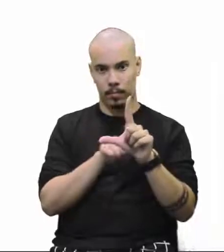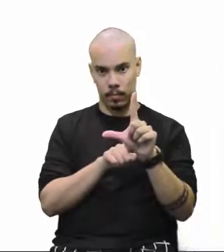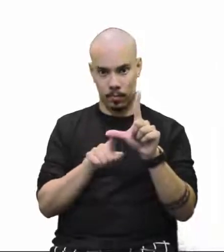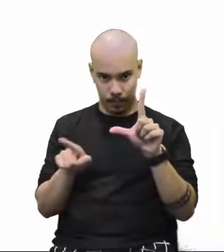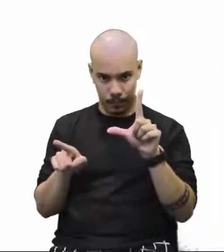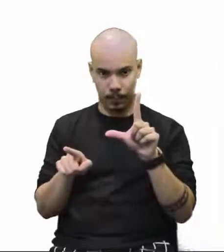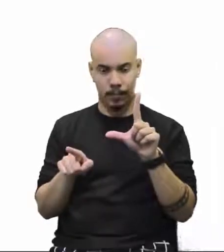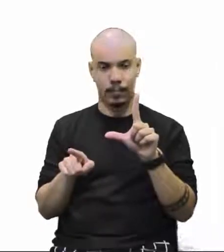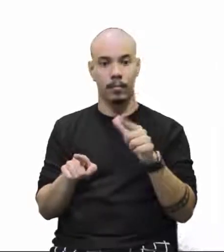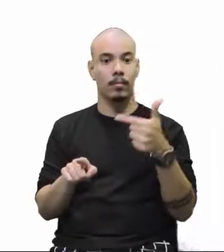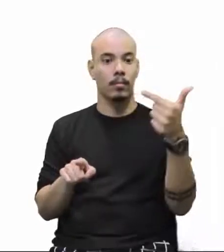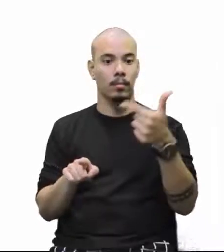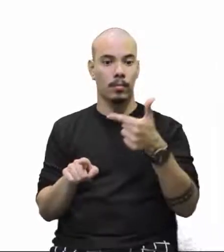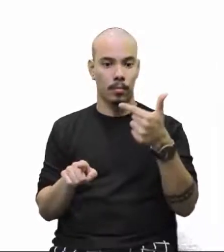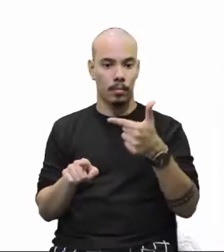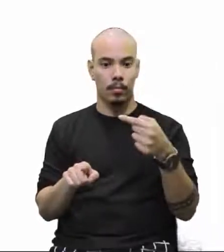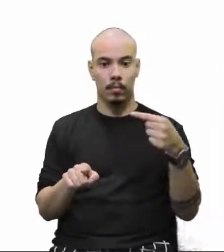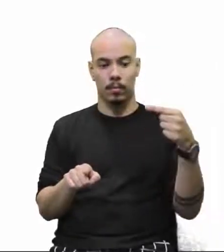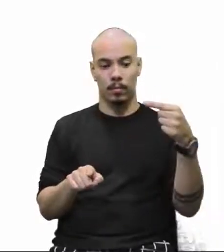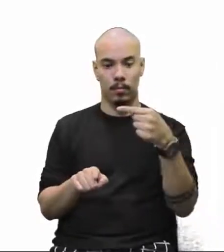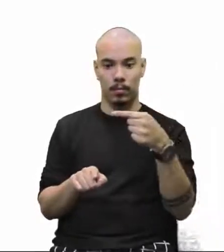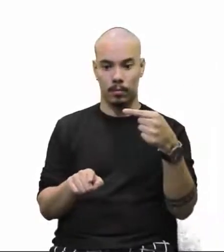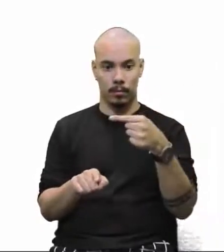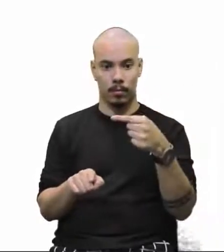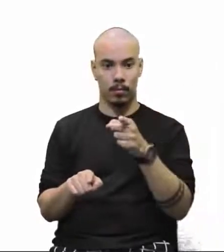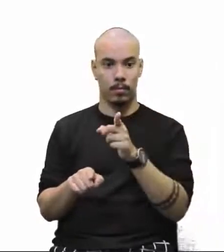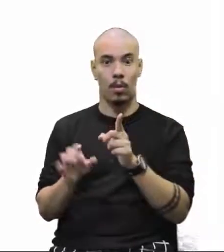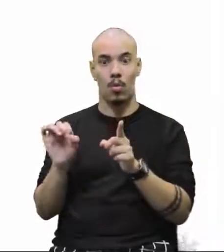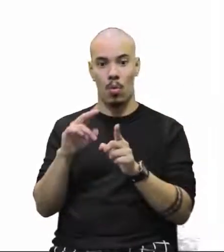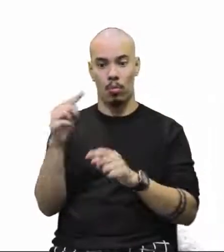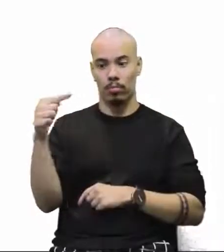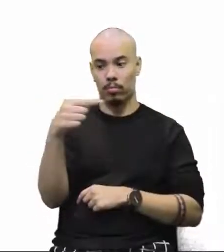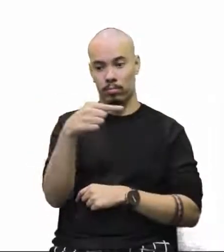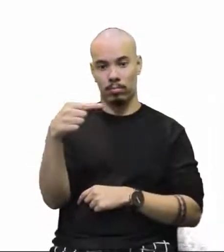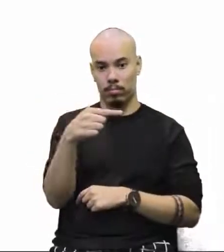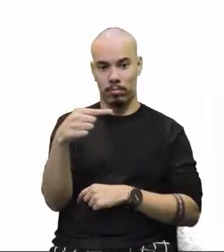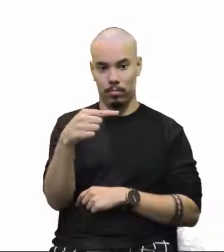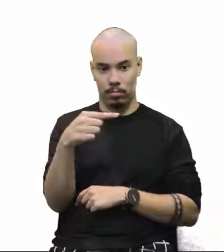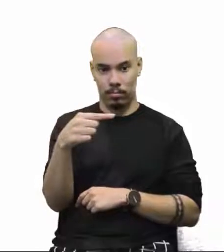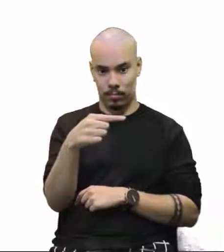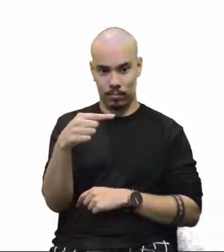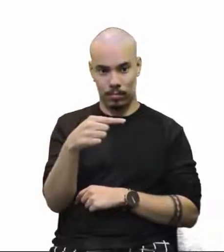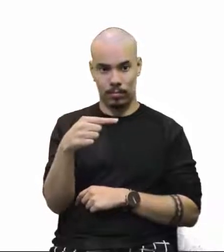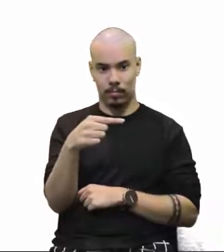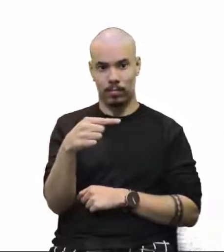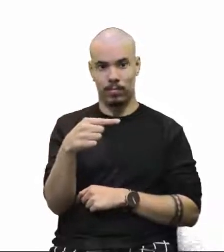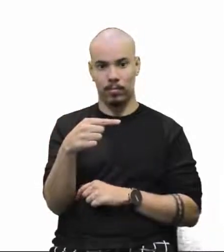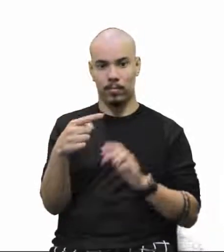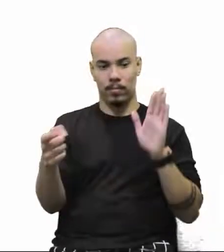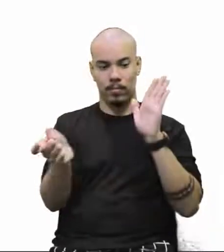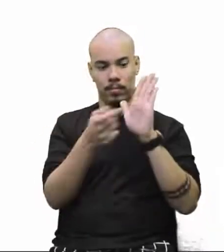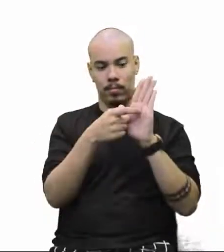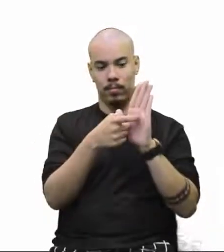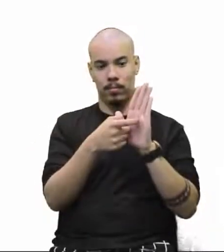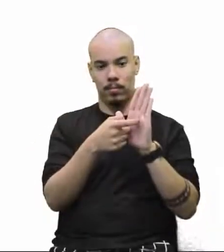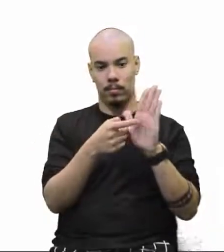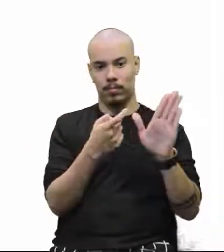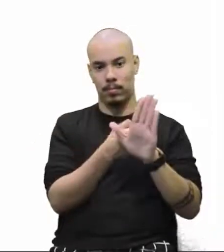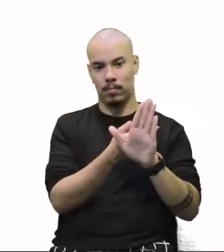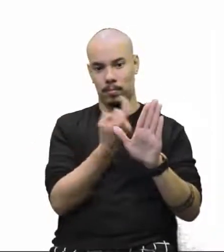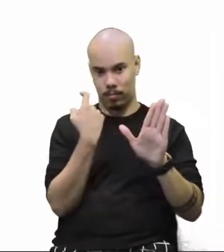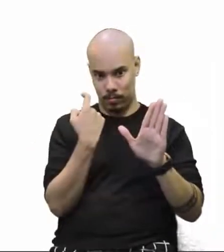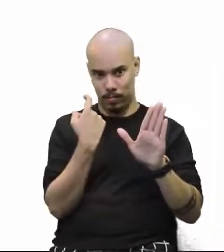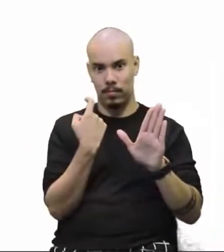direita. Segundo caso, a velocidade está entrando, a partícula está entrando no monitor e o campo magnético